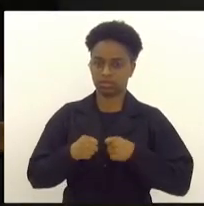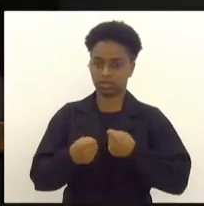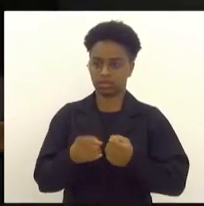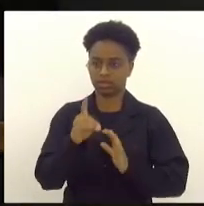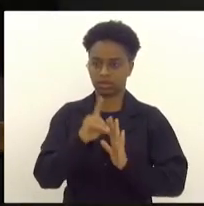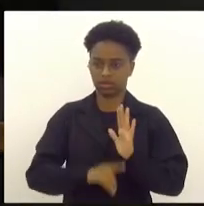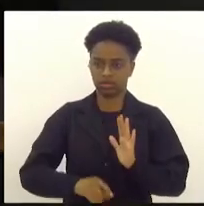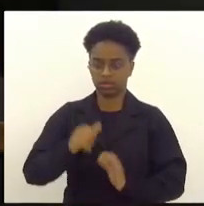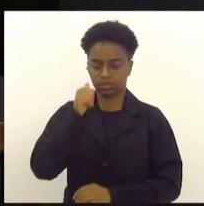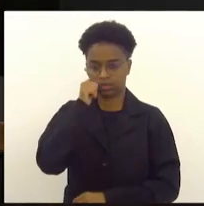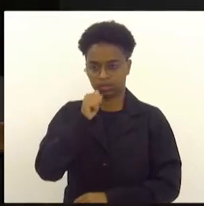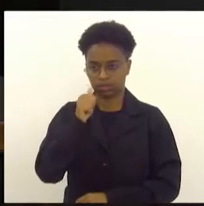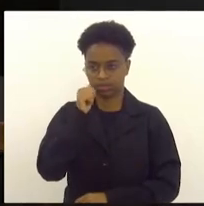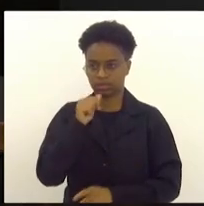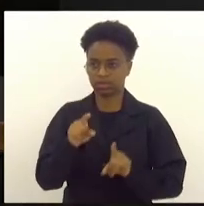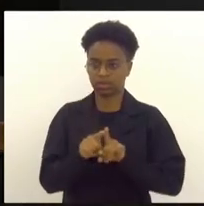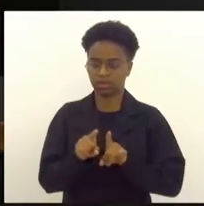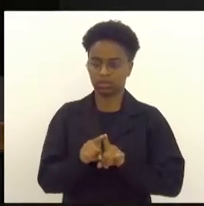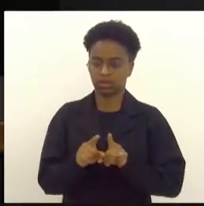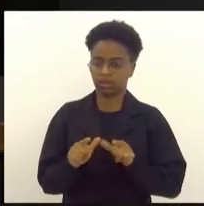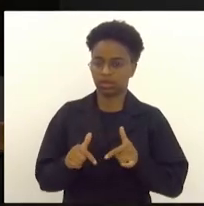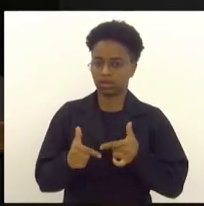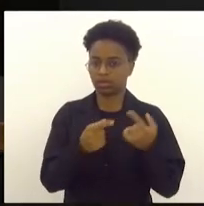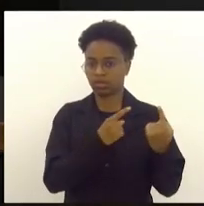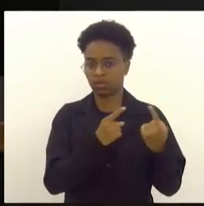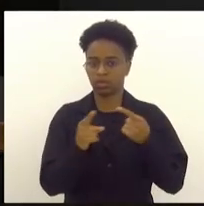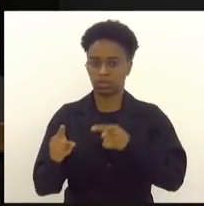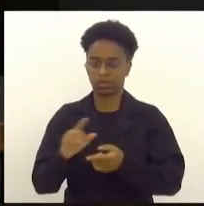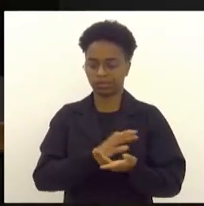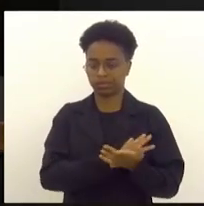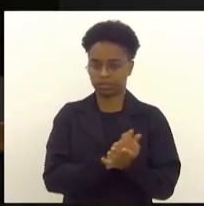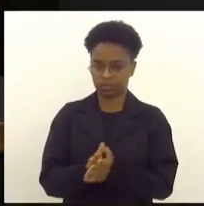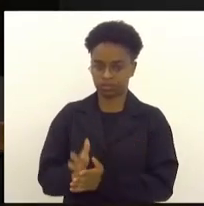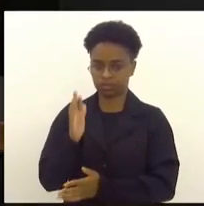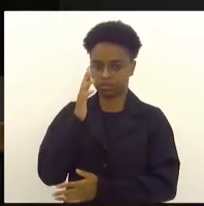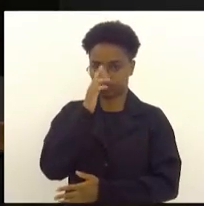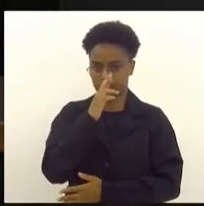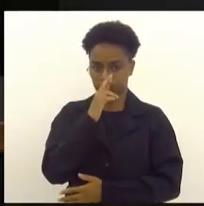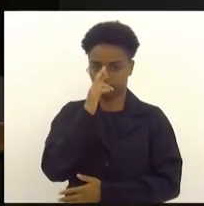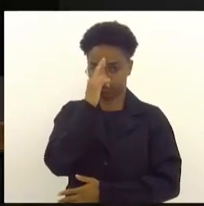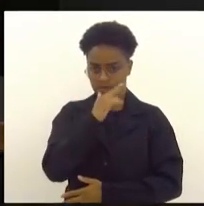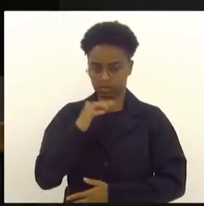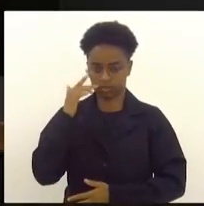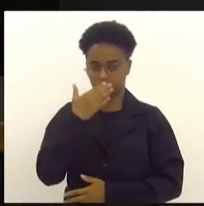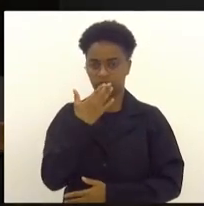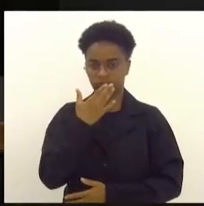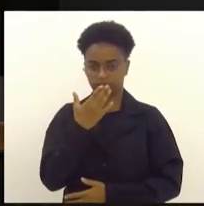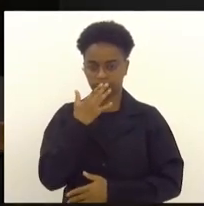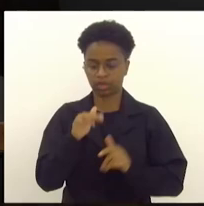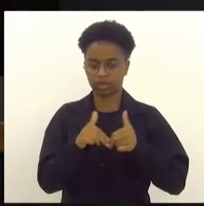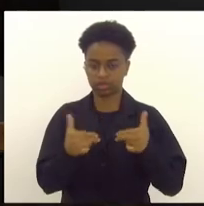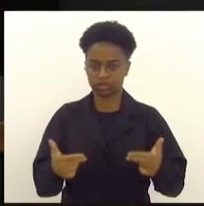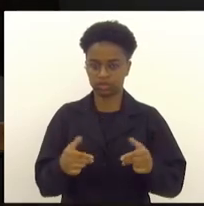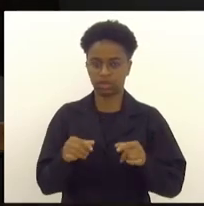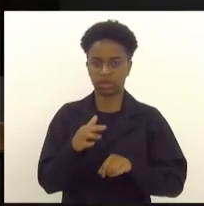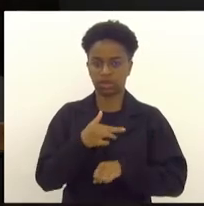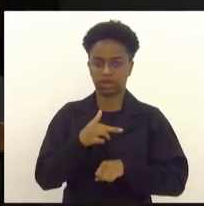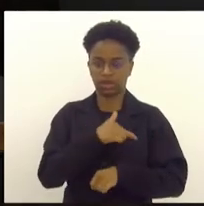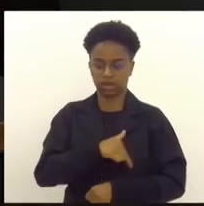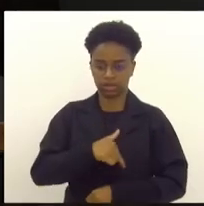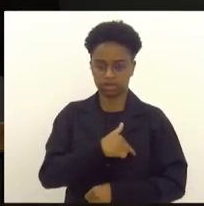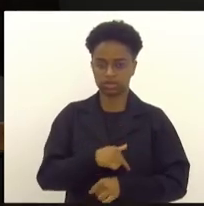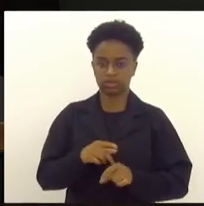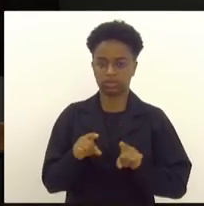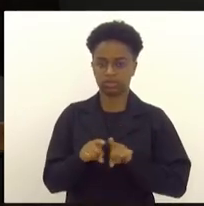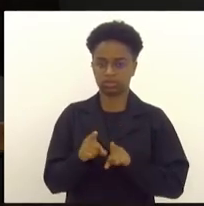direitos da mulher de combate às discriminações e preconceitos de raça coretnia religião e procedência Nacional de